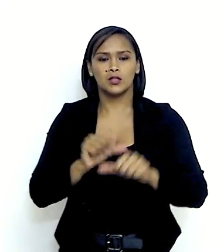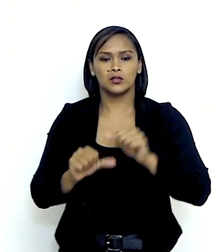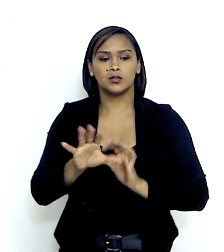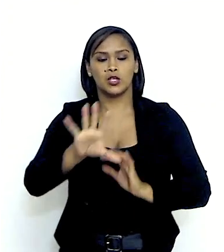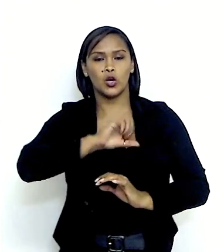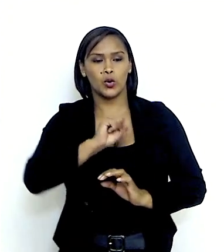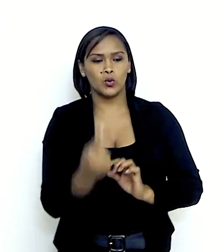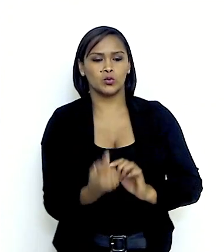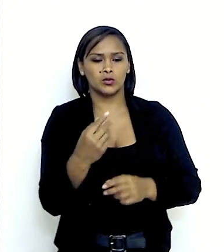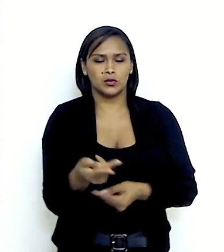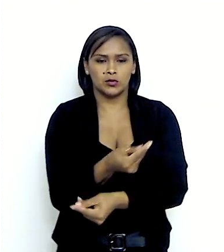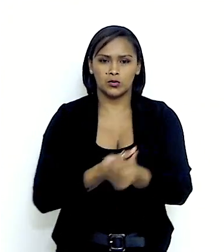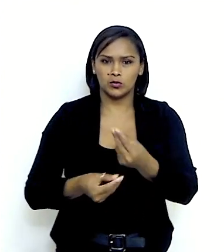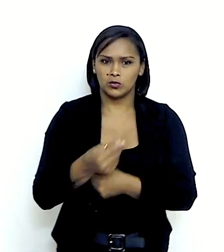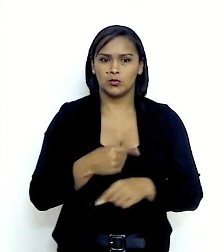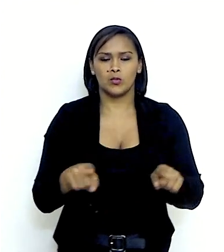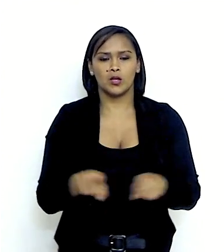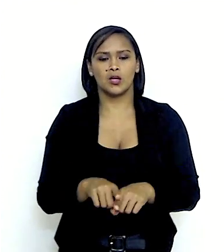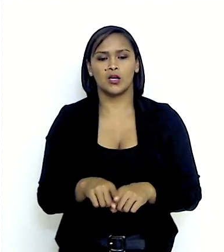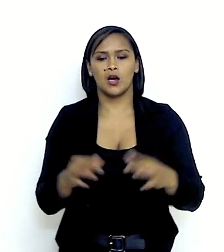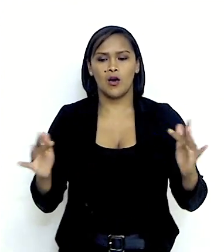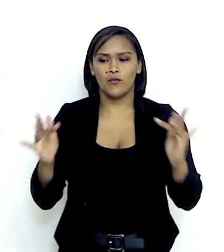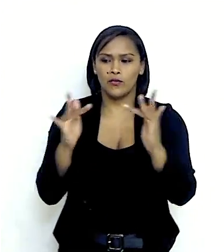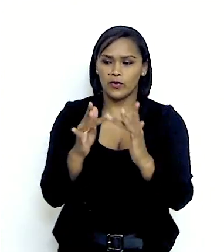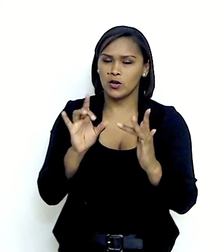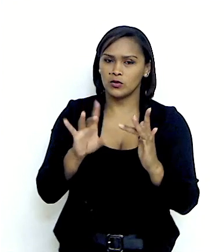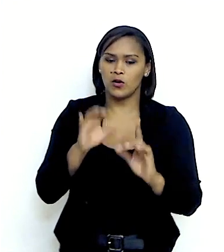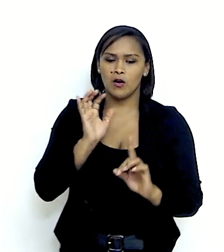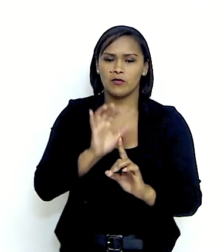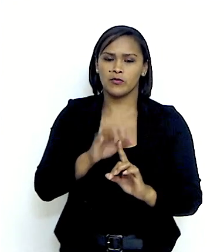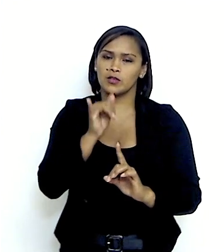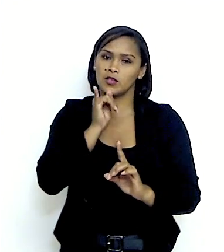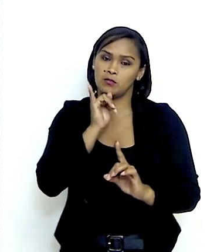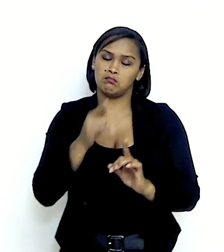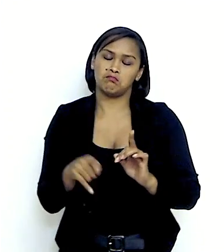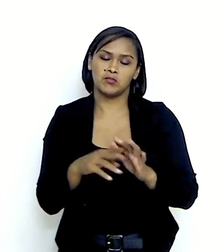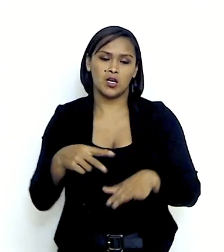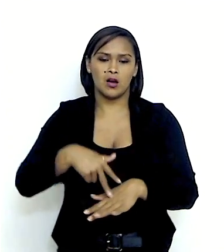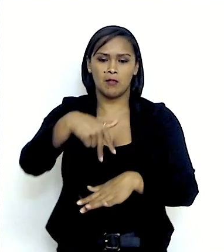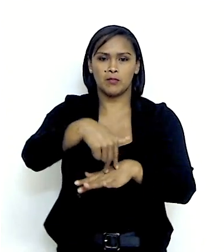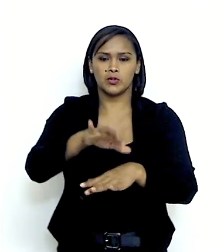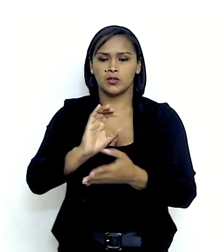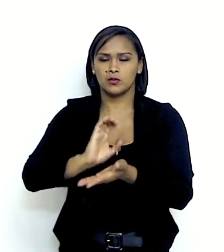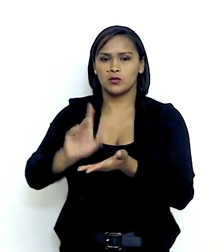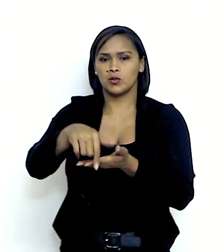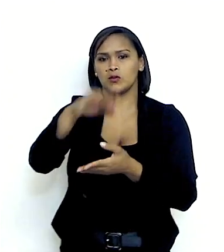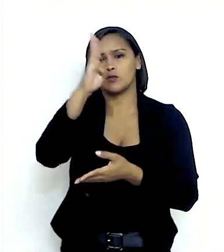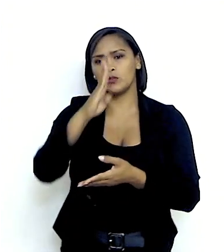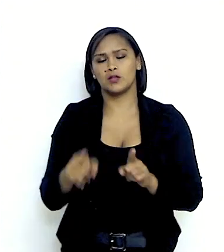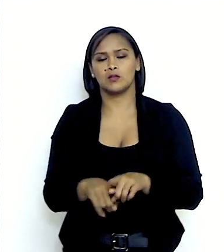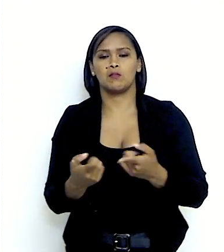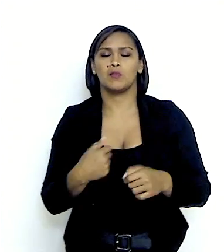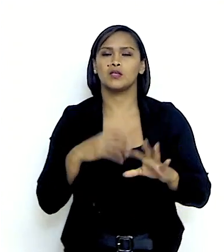conquista os mercados, essas flutuações cambiais, elas não vão afetar, por exemplo, a posição do exportador brasileiro.